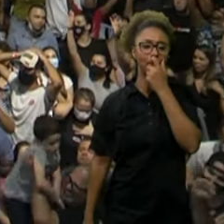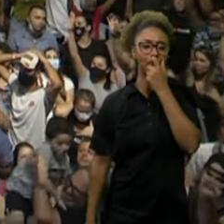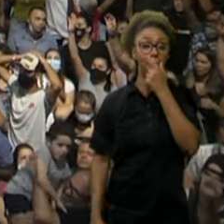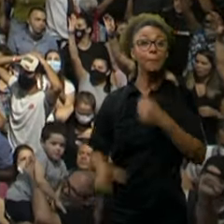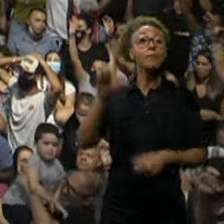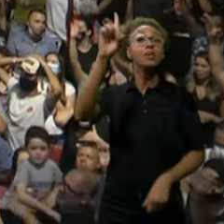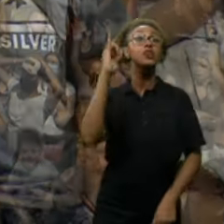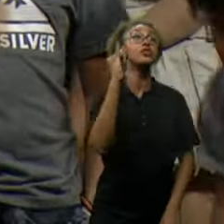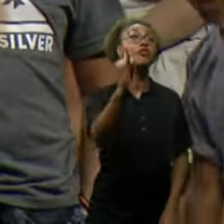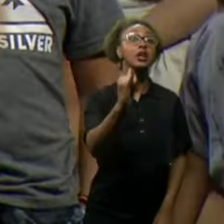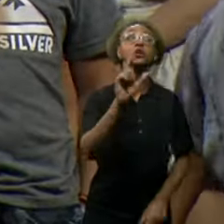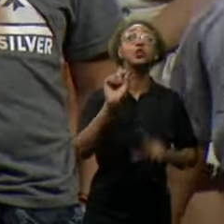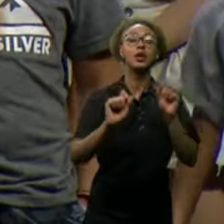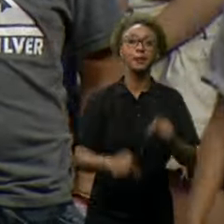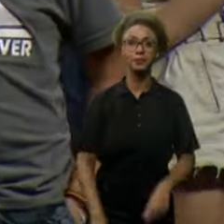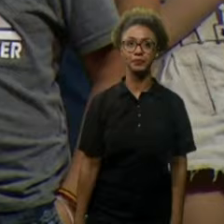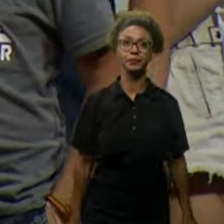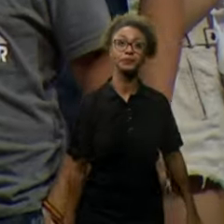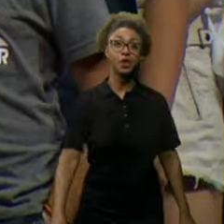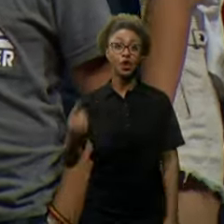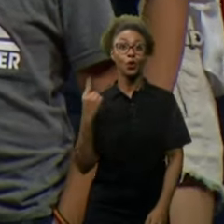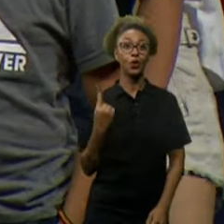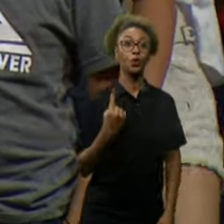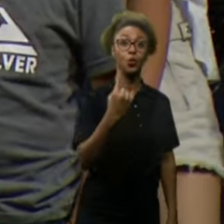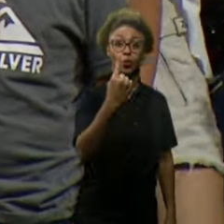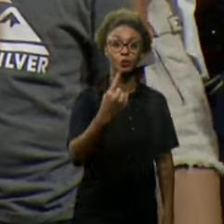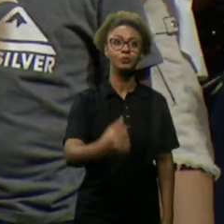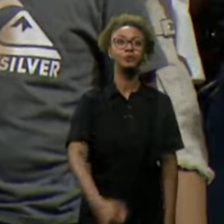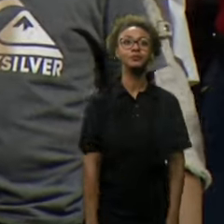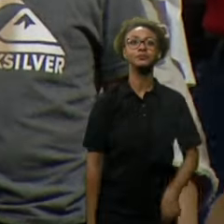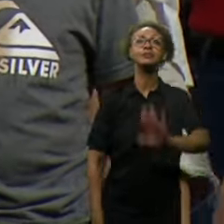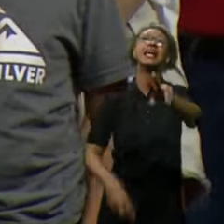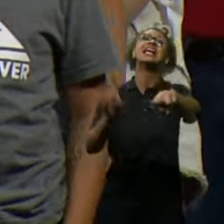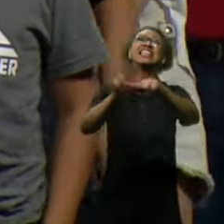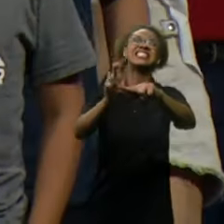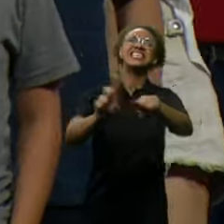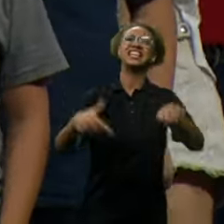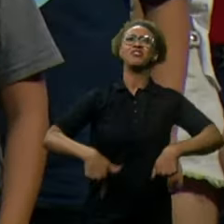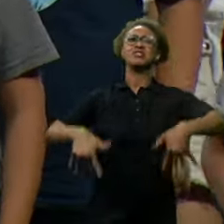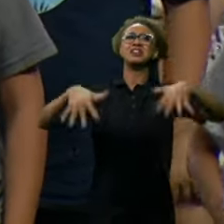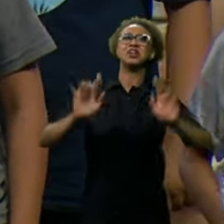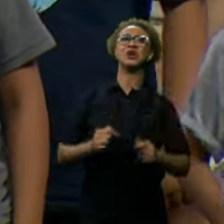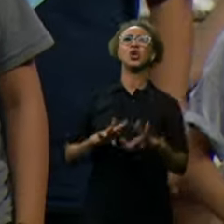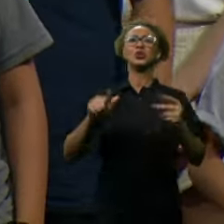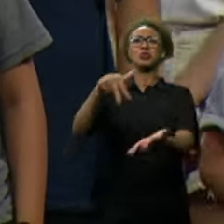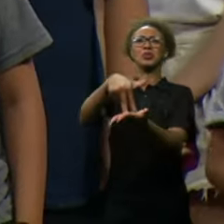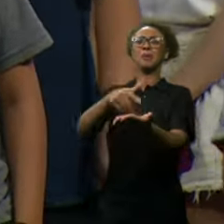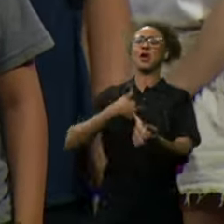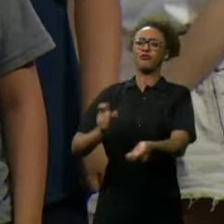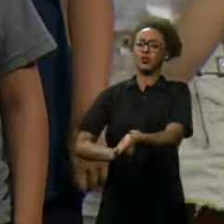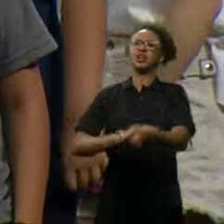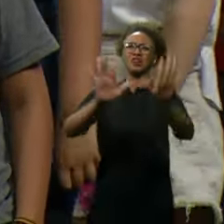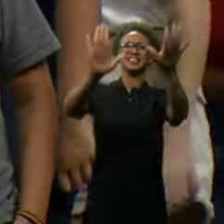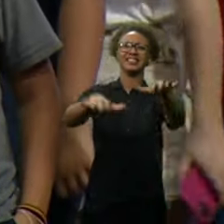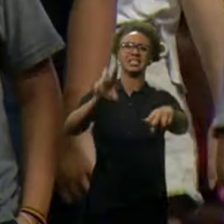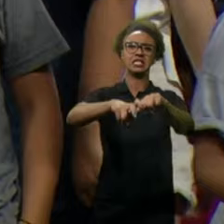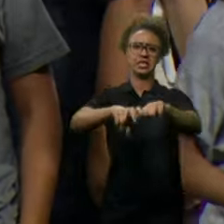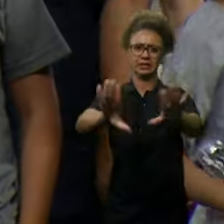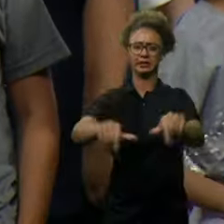a Deus está dizendo assim um senta que estão me irrita parece que quer colocar de agora